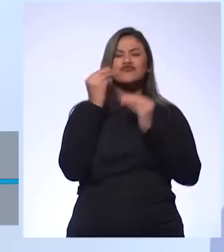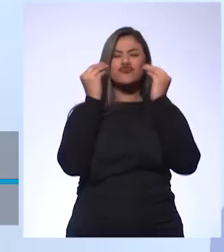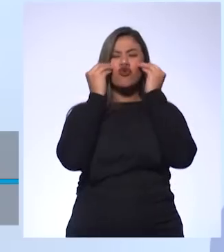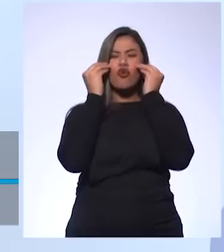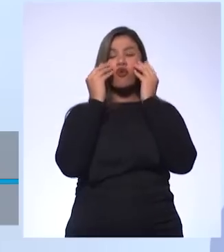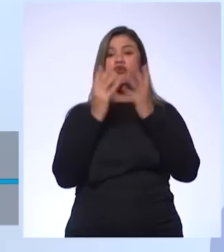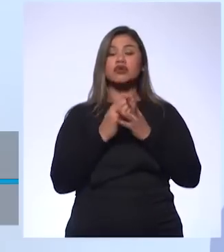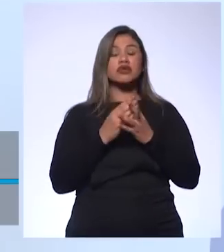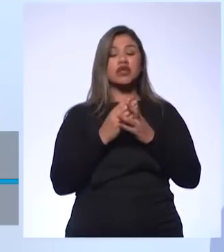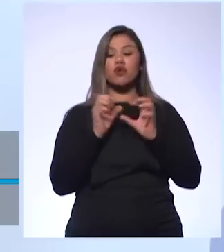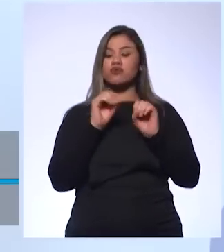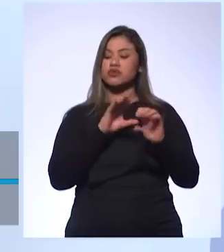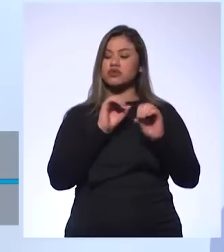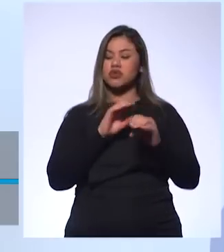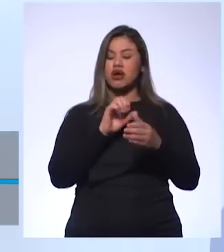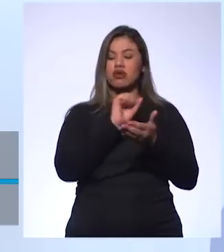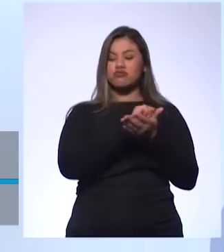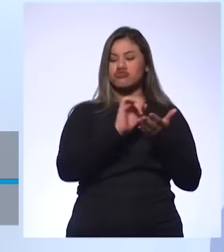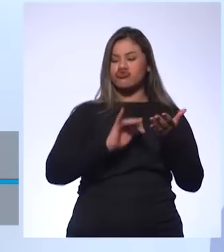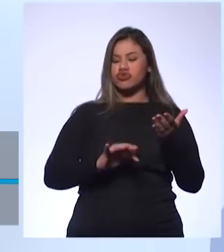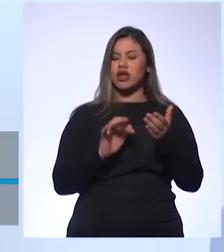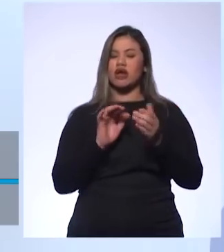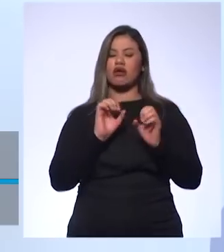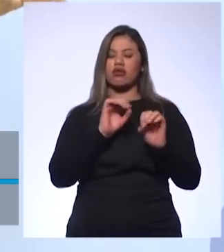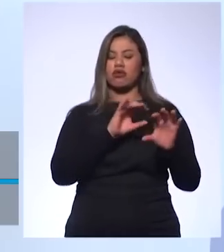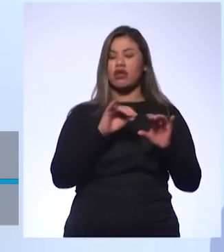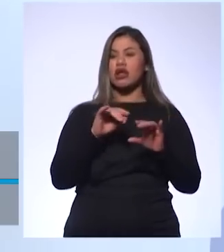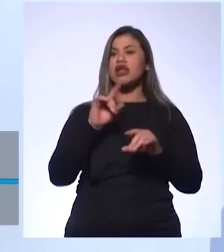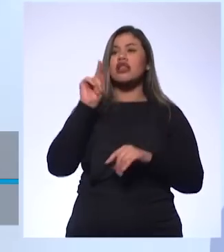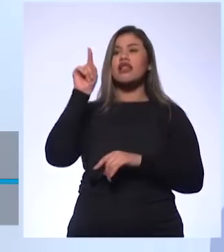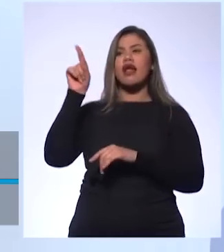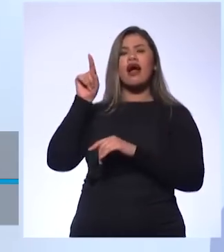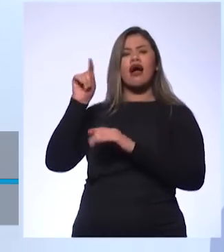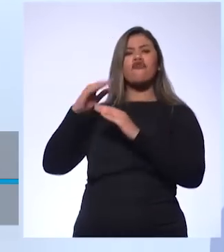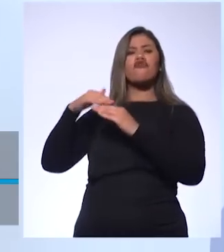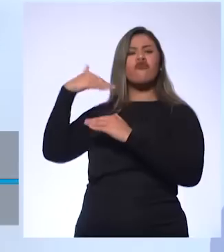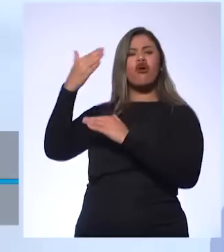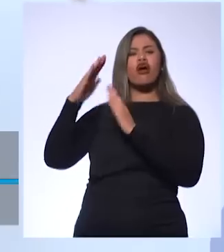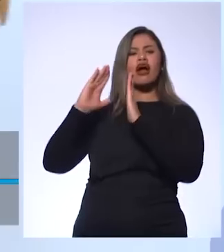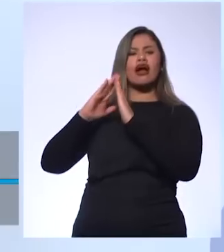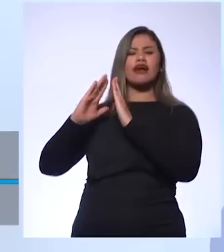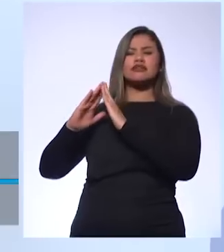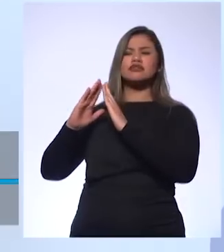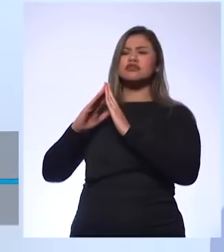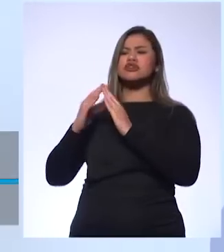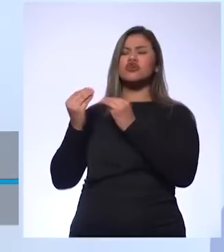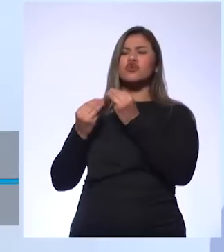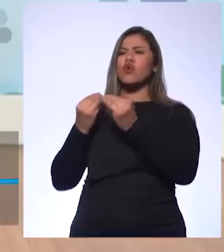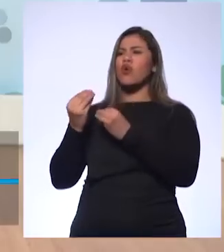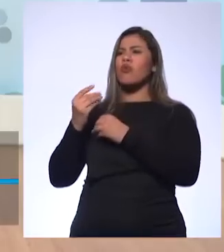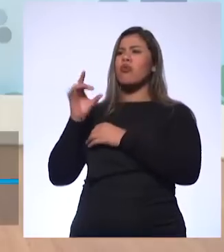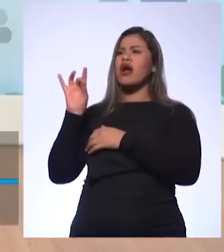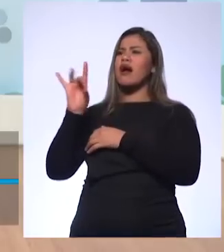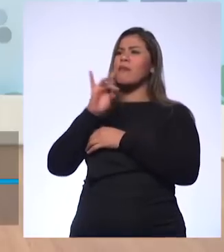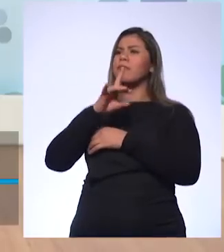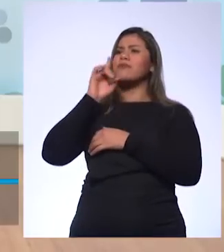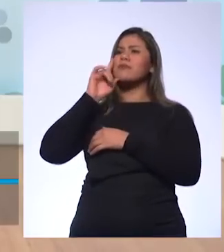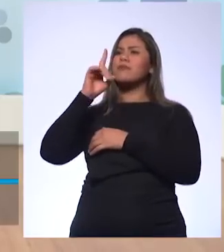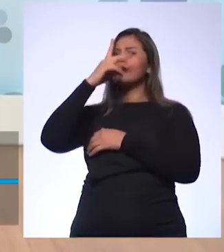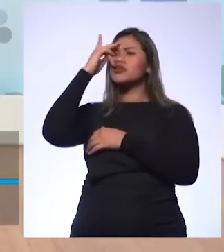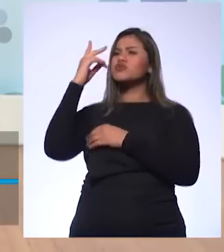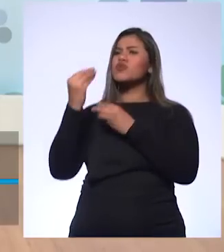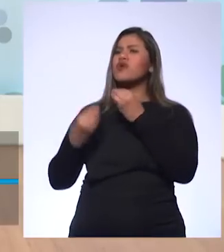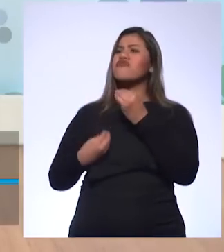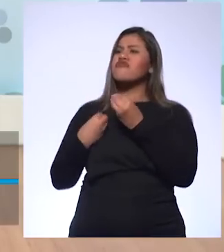realizando as atividades, eu pensando o que está passando em cada casinha ali, o que tem em cada Cada cotidiano. em cada cotidiano, em